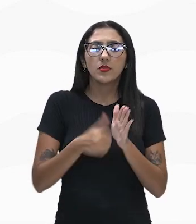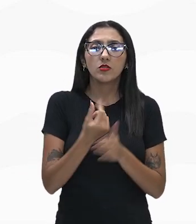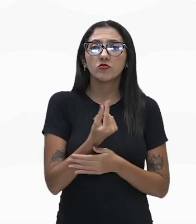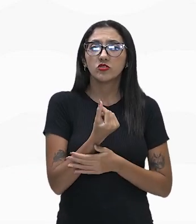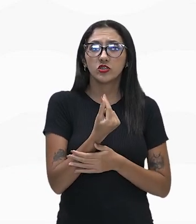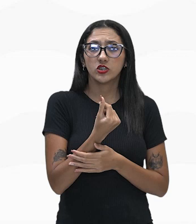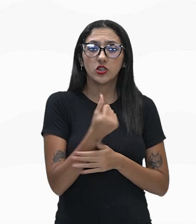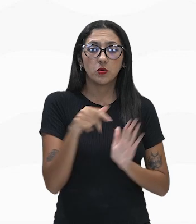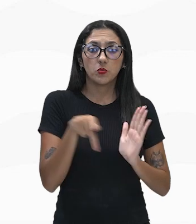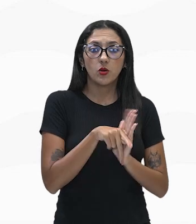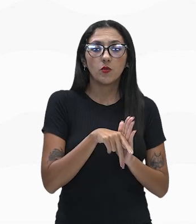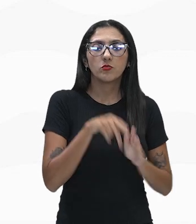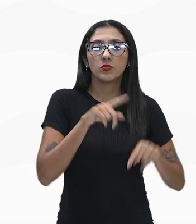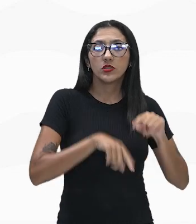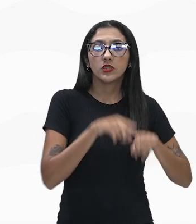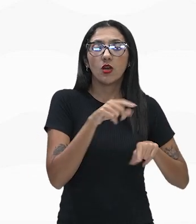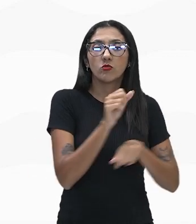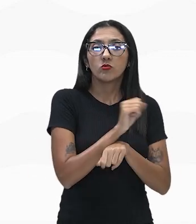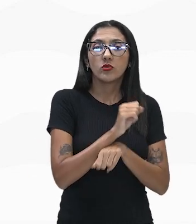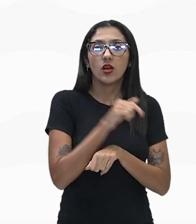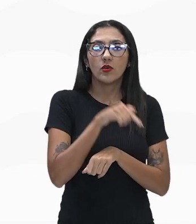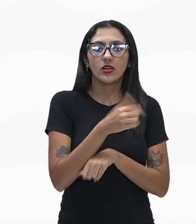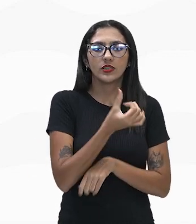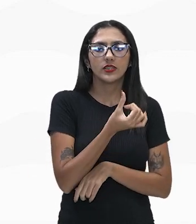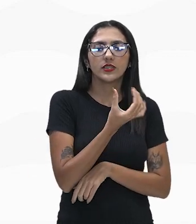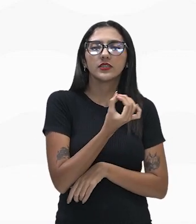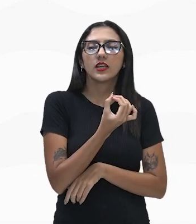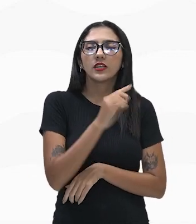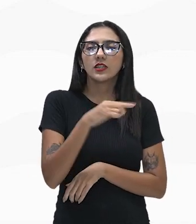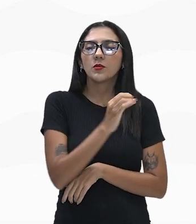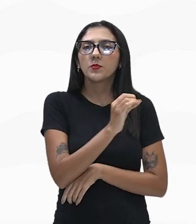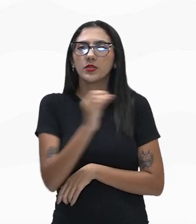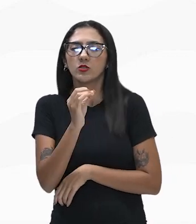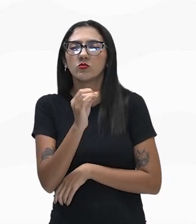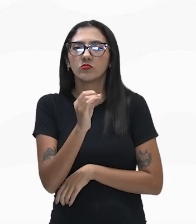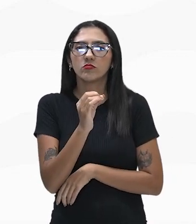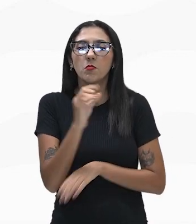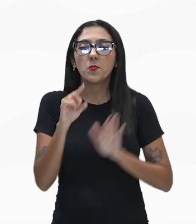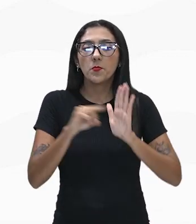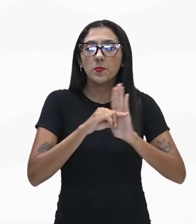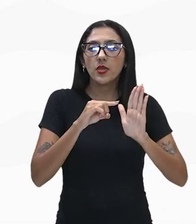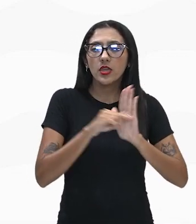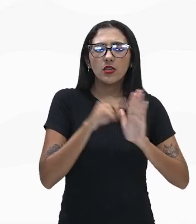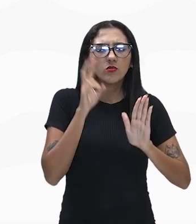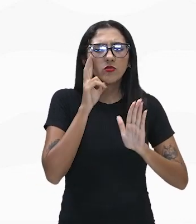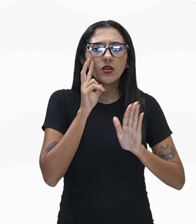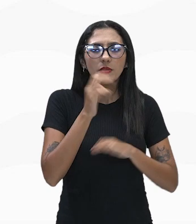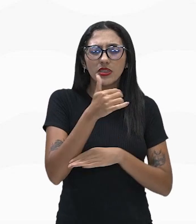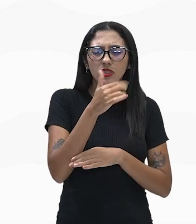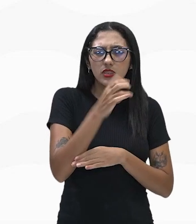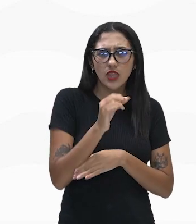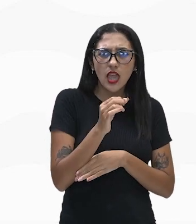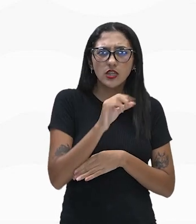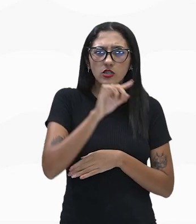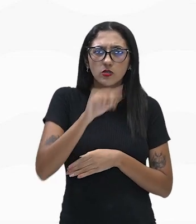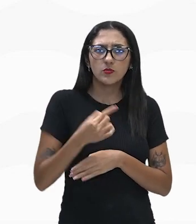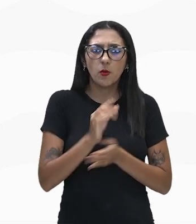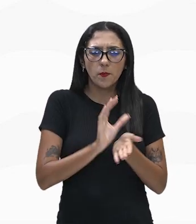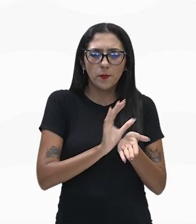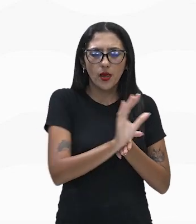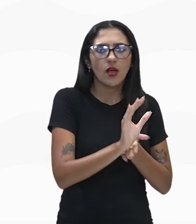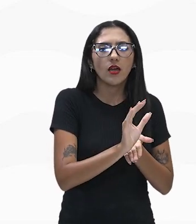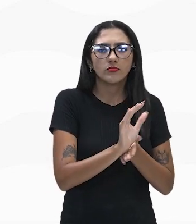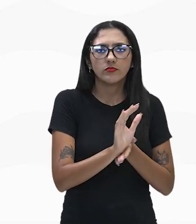era de 60 mil. Menos os 10 mil que você pagou de entrada, então significa que o banco